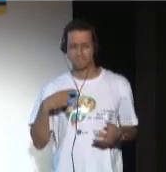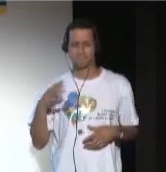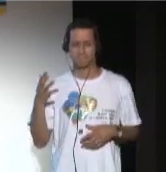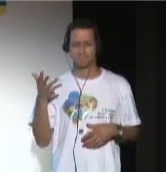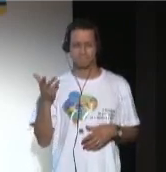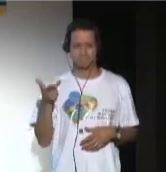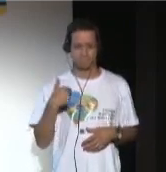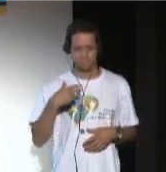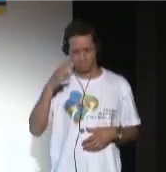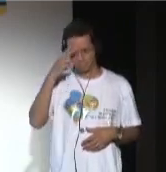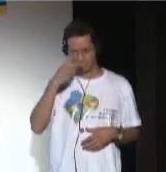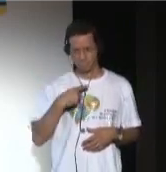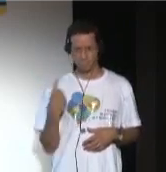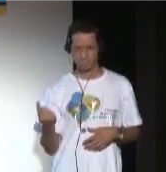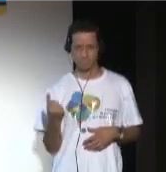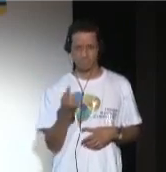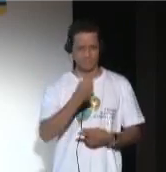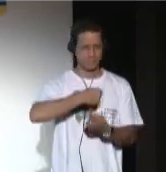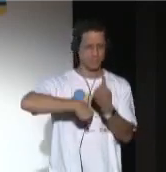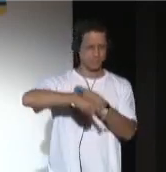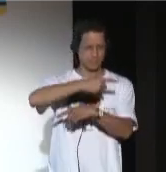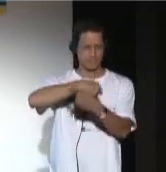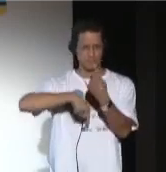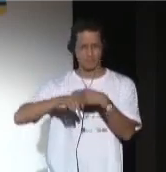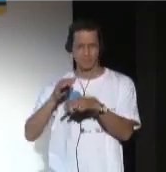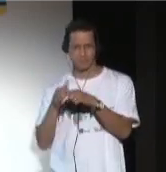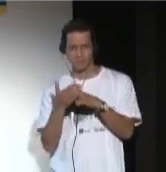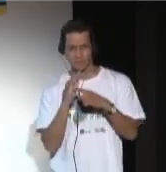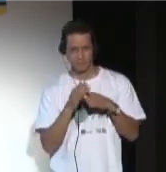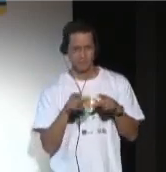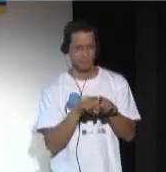habilidades interpessoais, mas também falamos de